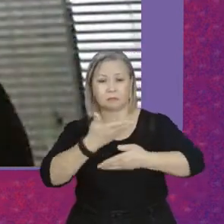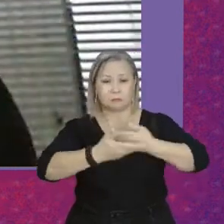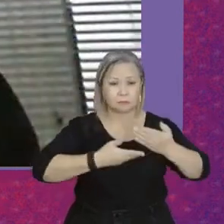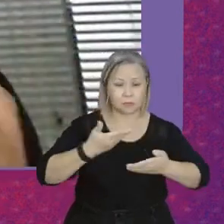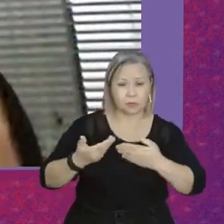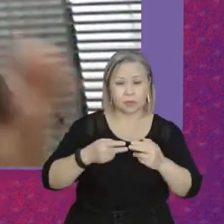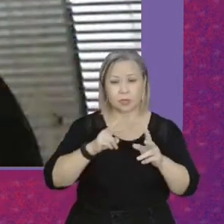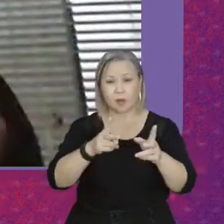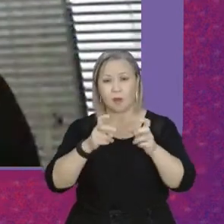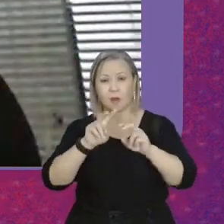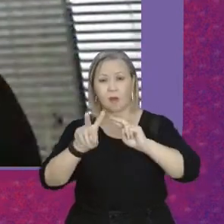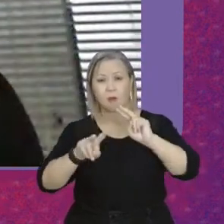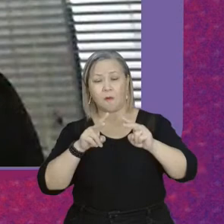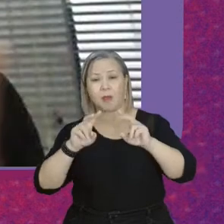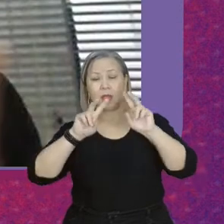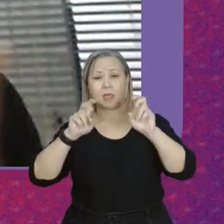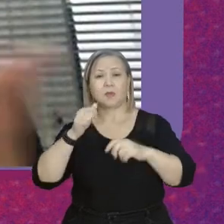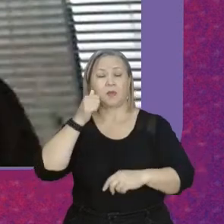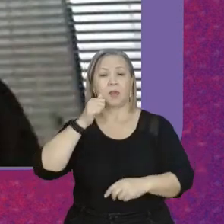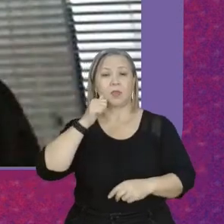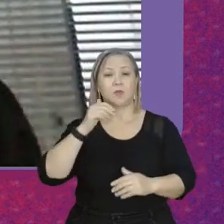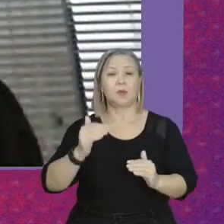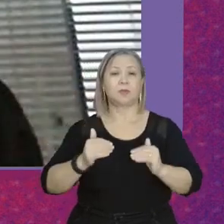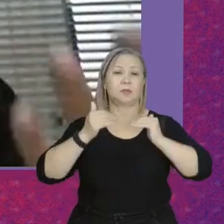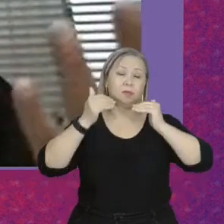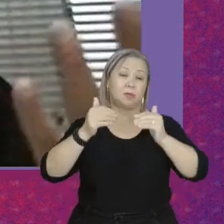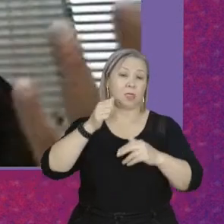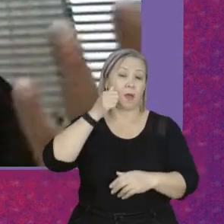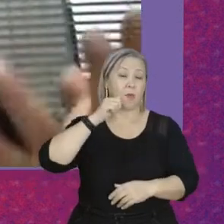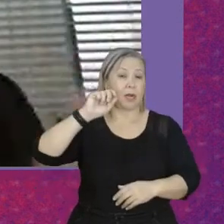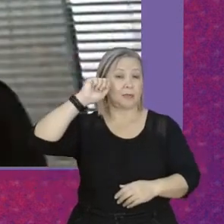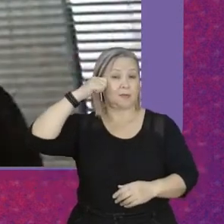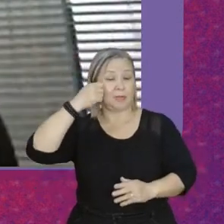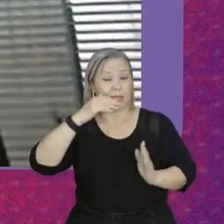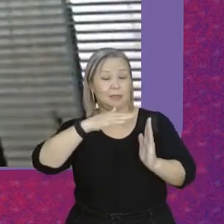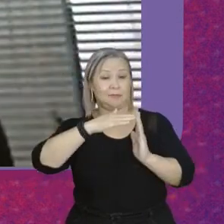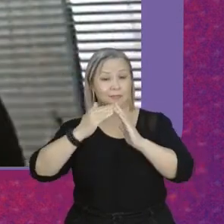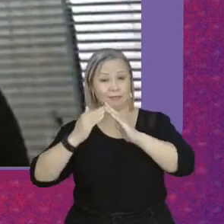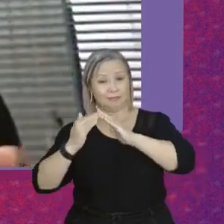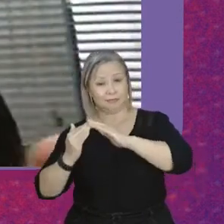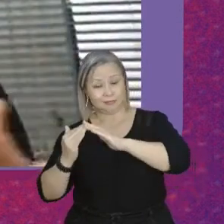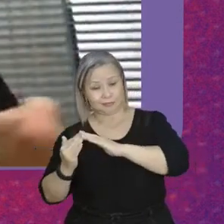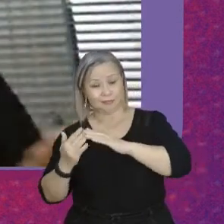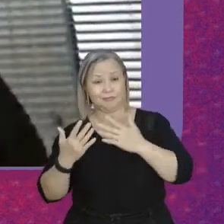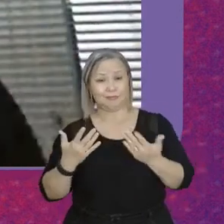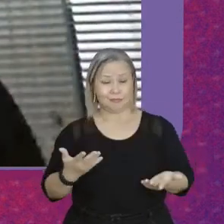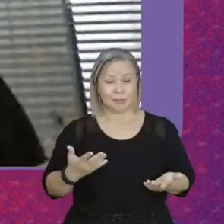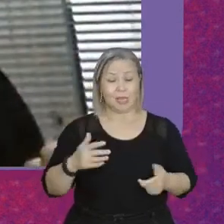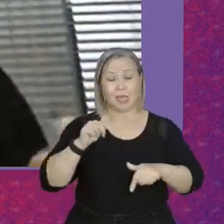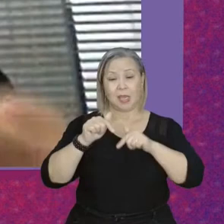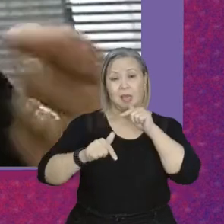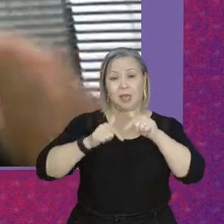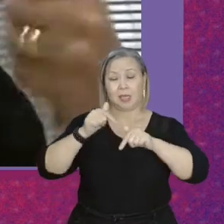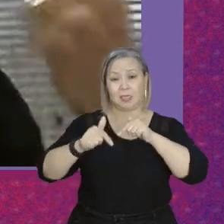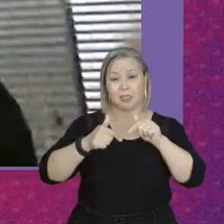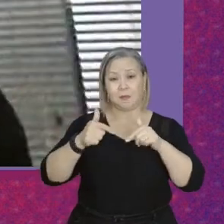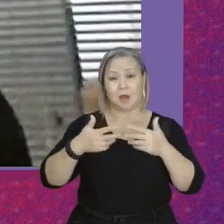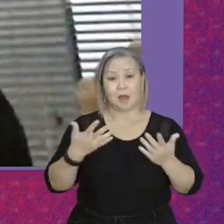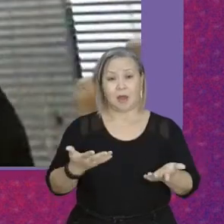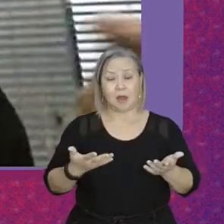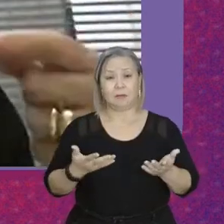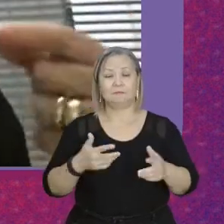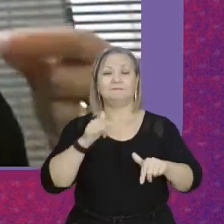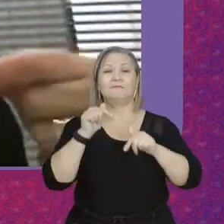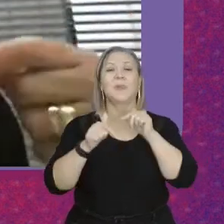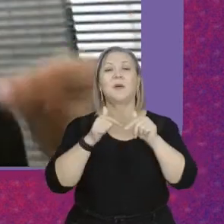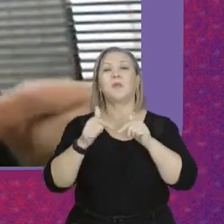na atualidade, sobretudo as mulheres pretas, periféricas, né, esse trabalho o trabalho da